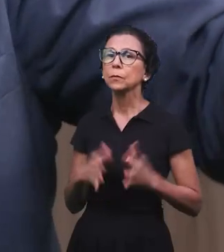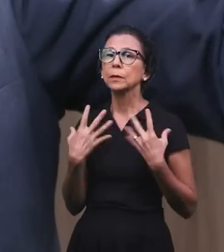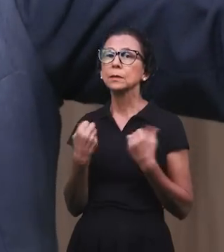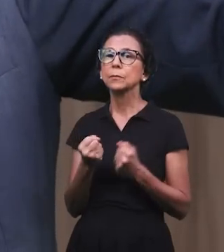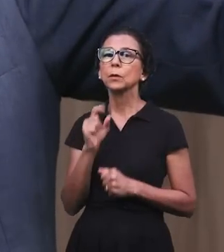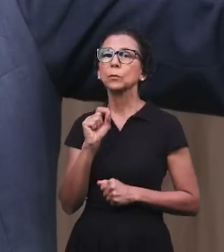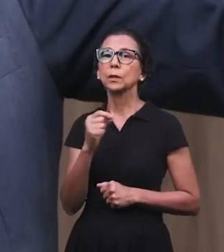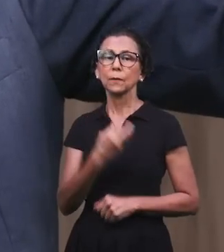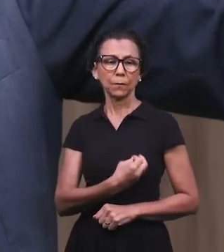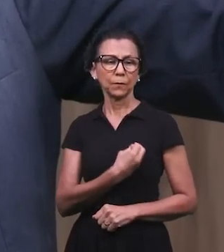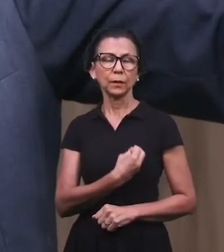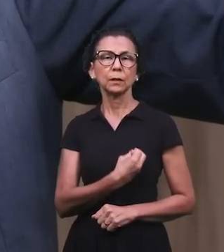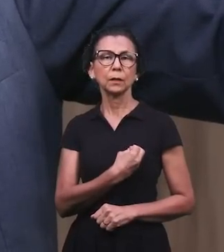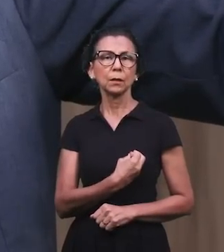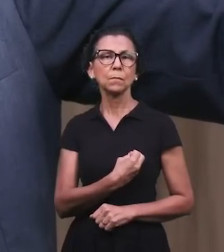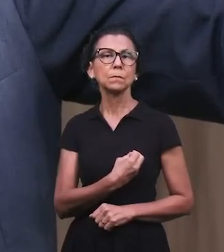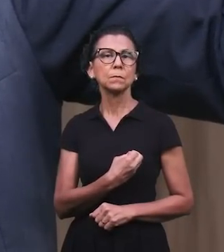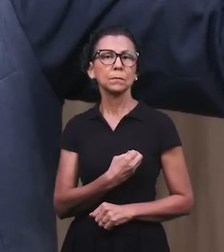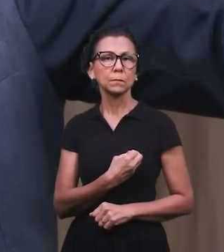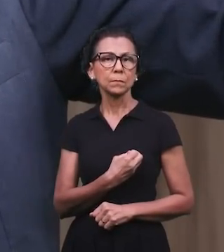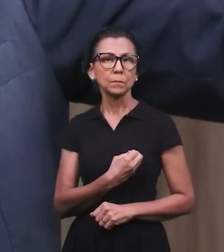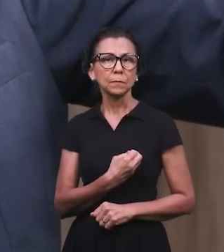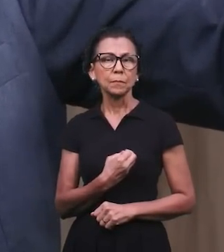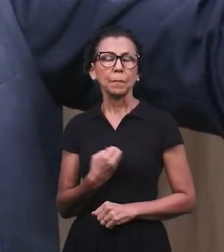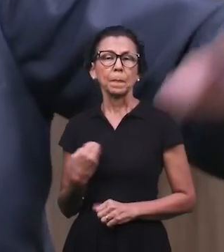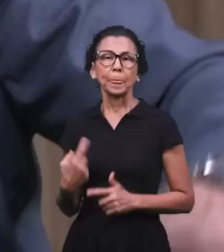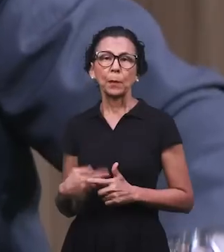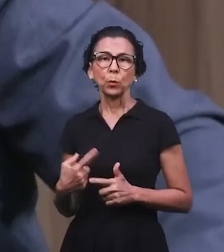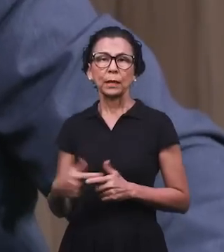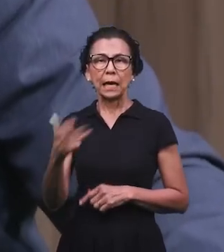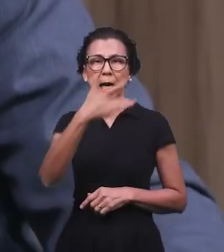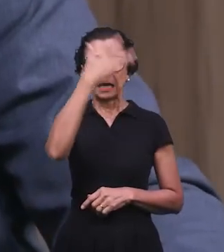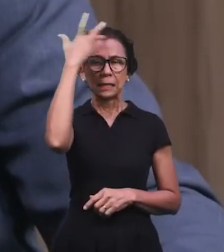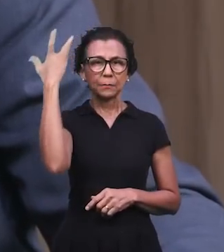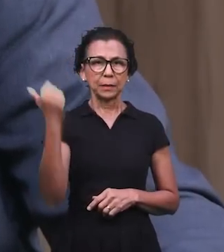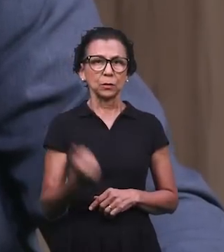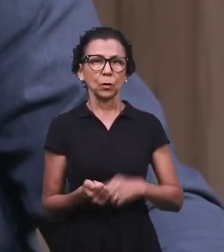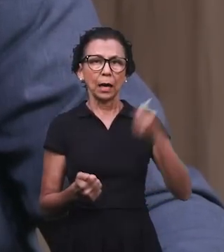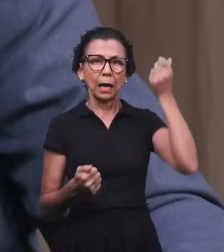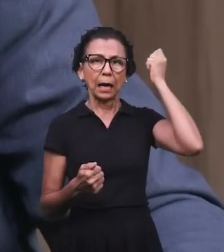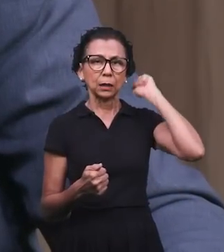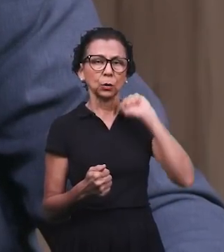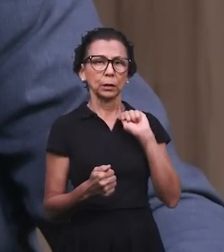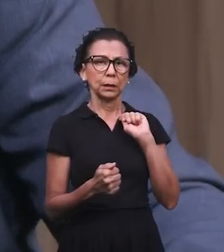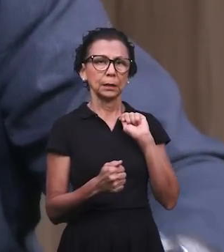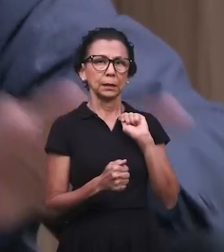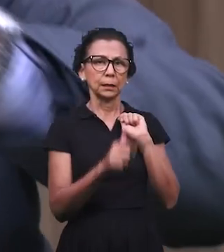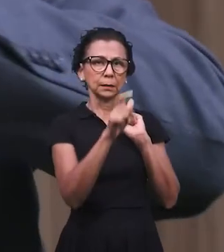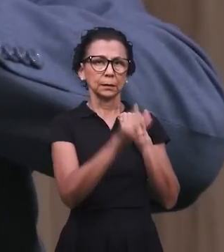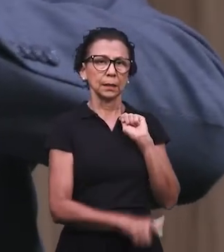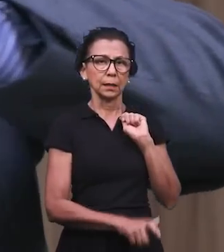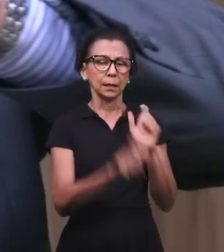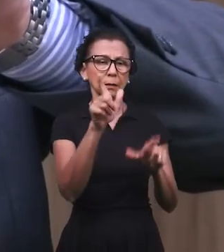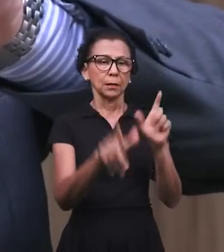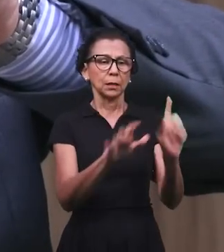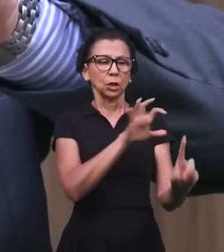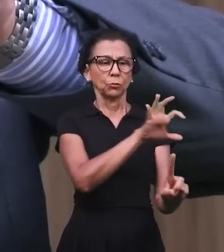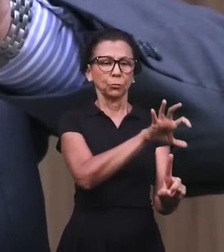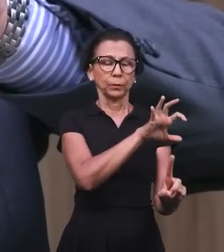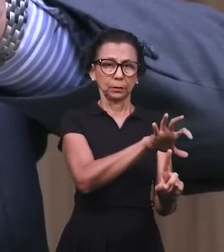Aqueles que foram levados por Adoni, que ouviram a voz de Adonias, estavam recebendo o quê? Estavam vendo ali morte. Então, uma diferença